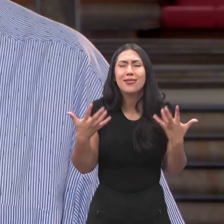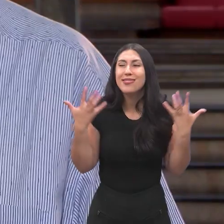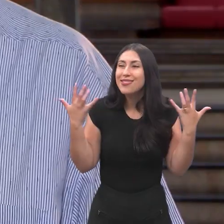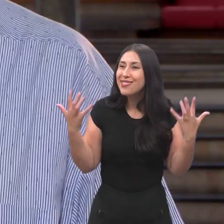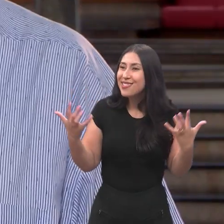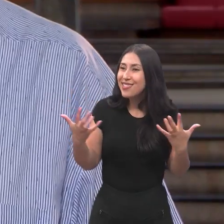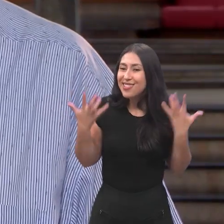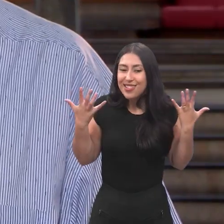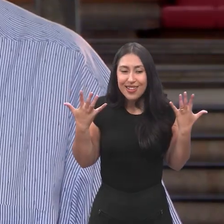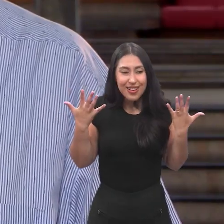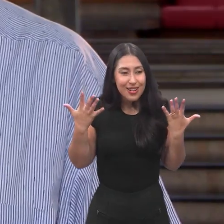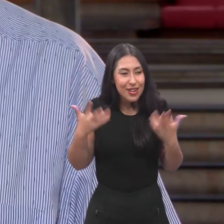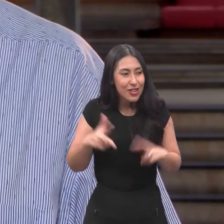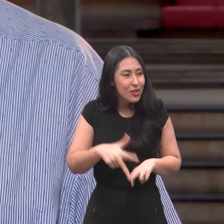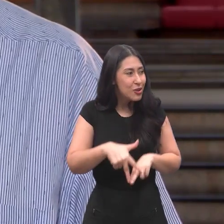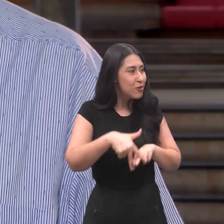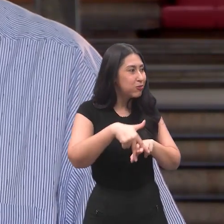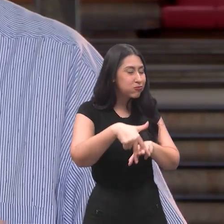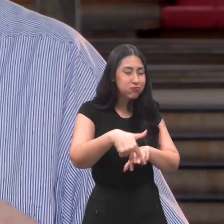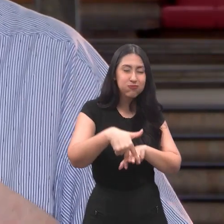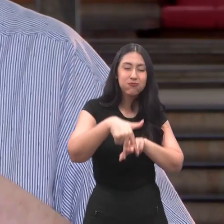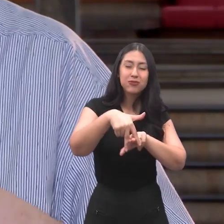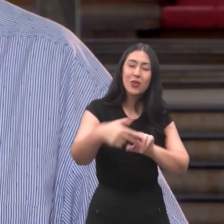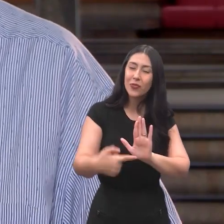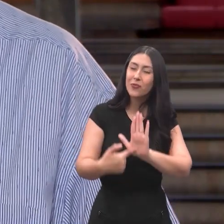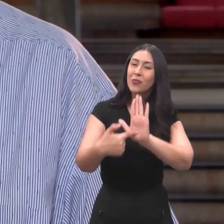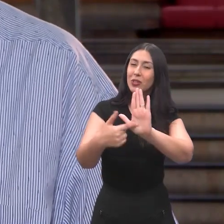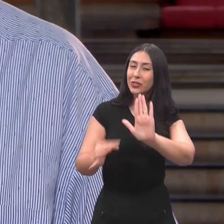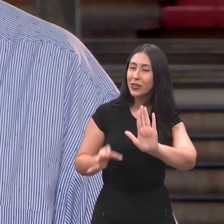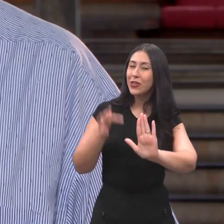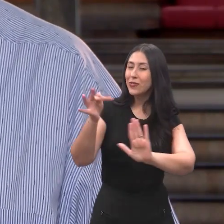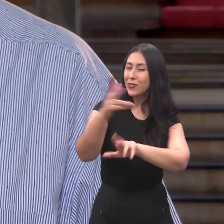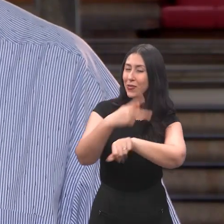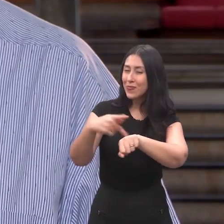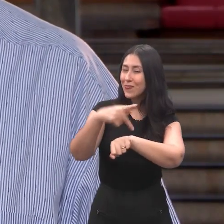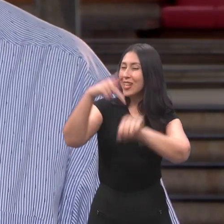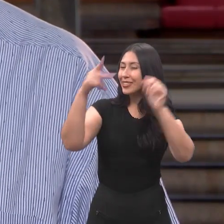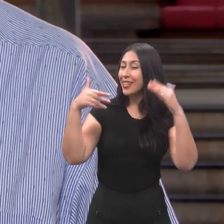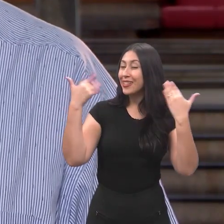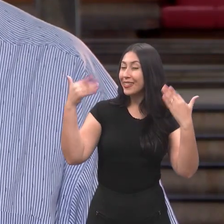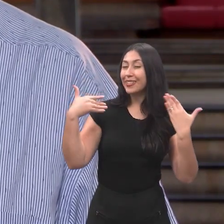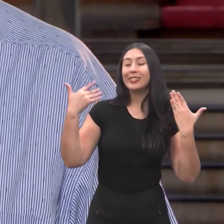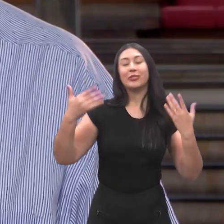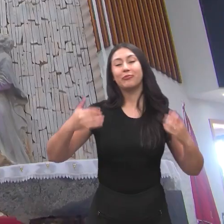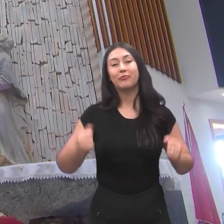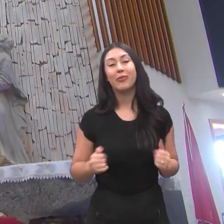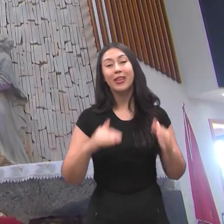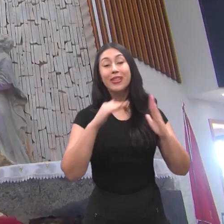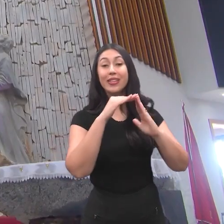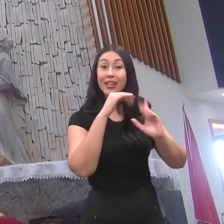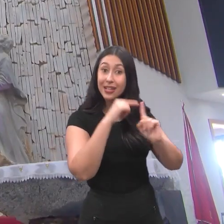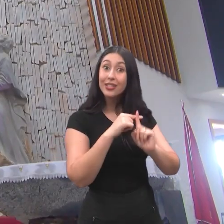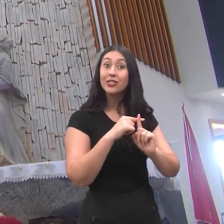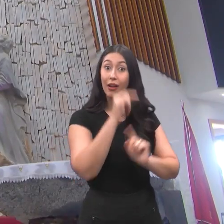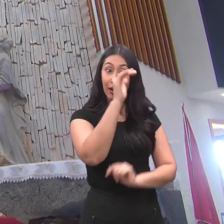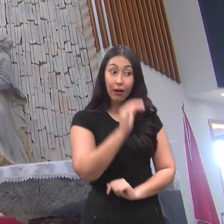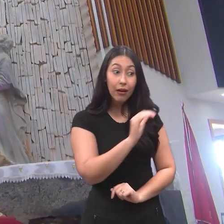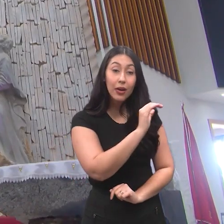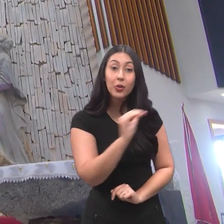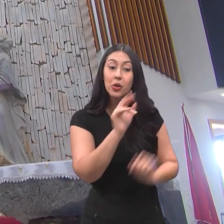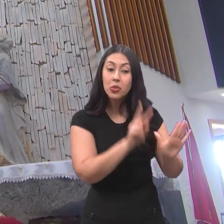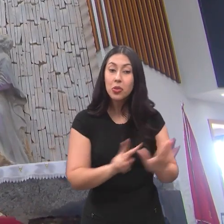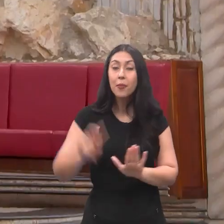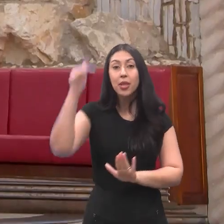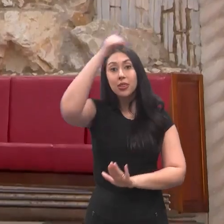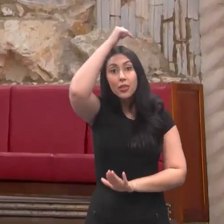dessa entrada, ela já antecipa um pouco a alegria da Páscoa que virá depois. Na Igreja Católica, a